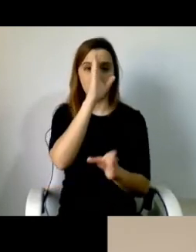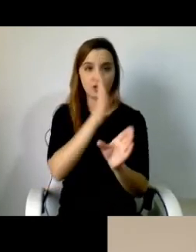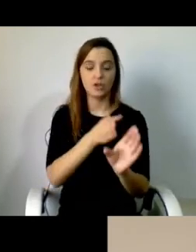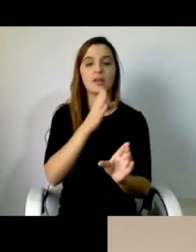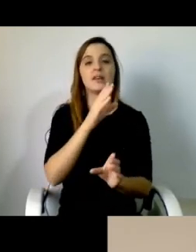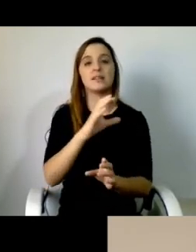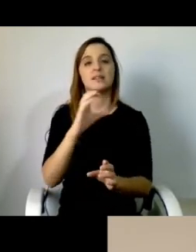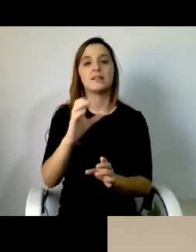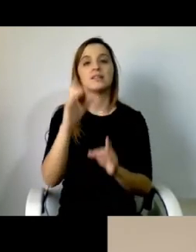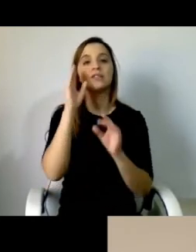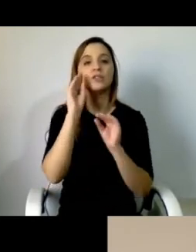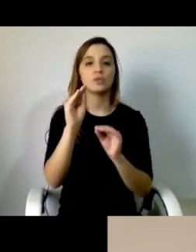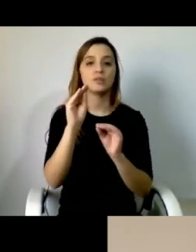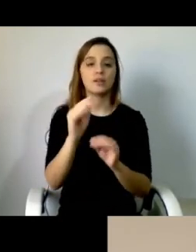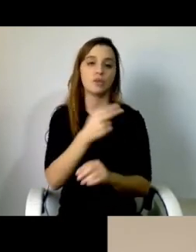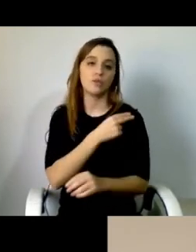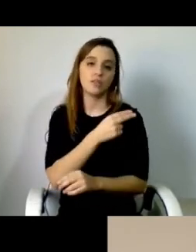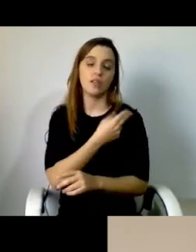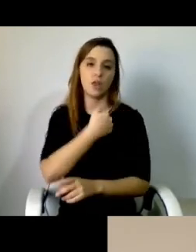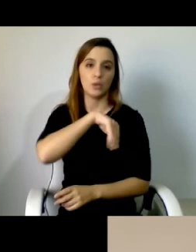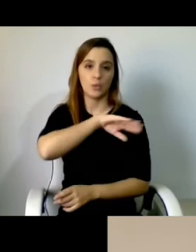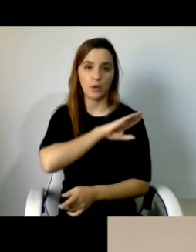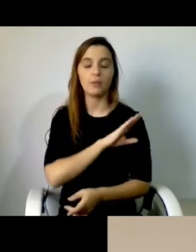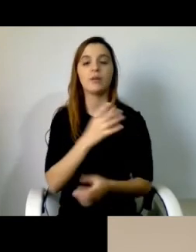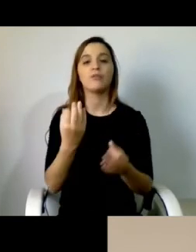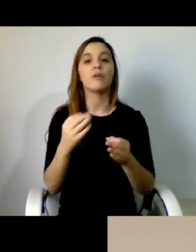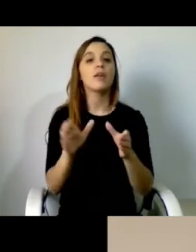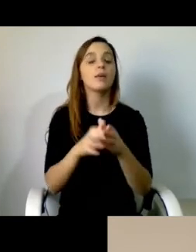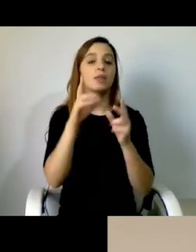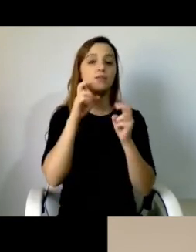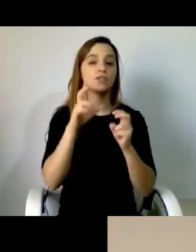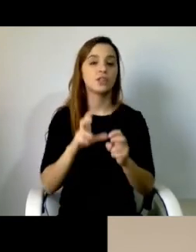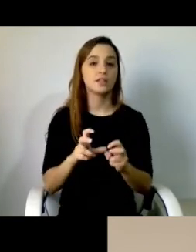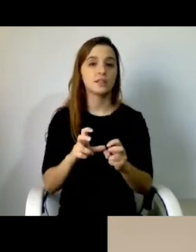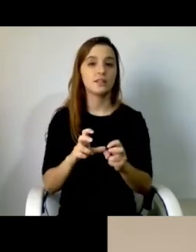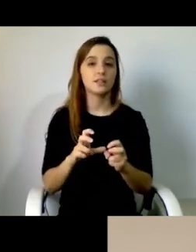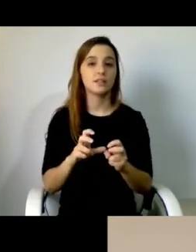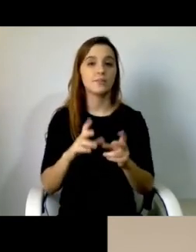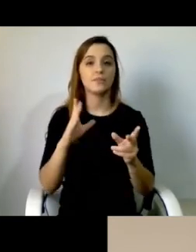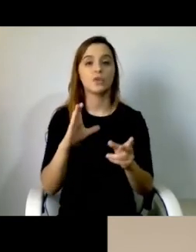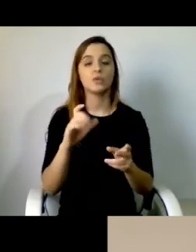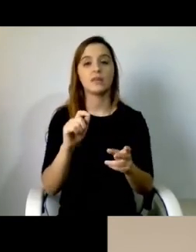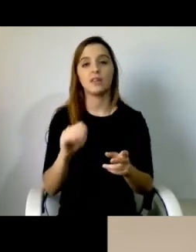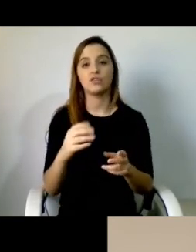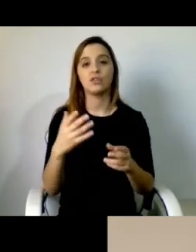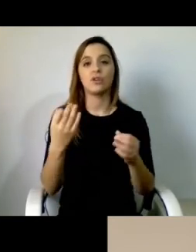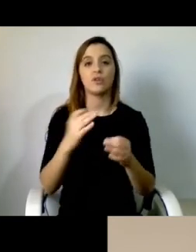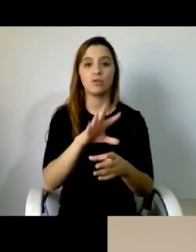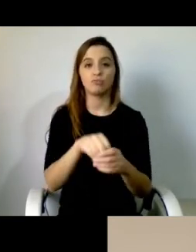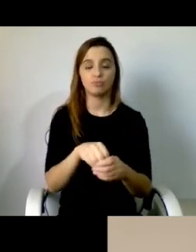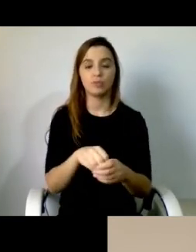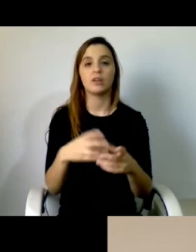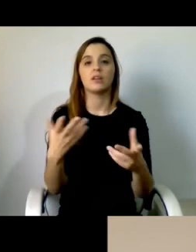Educação da Universidade de Coimbra. Integrou a equipa de investigação do SES-SAIF no